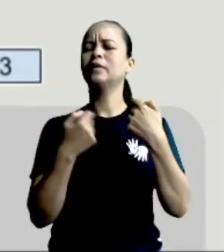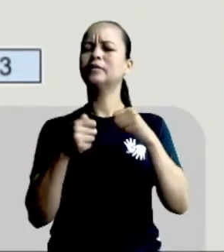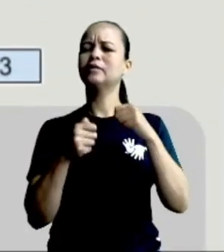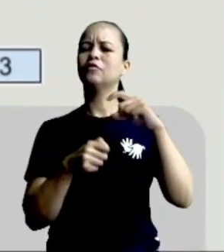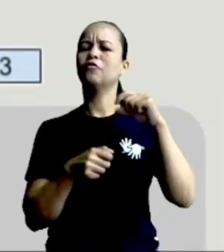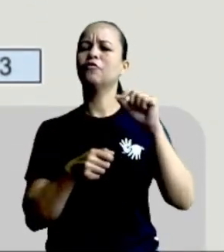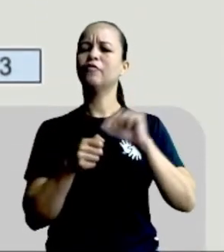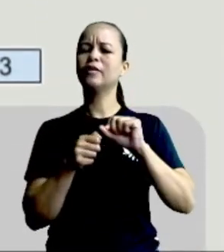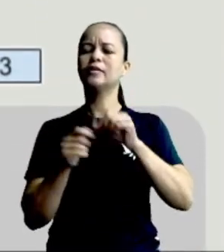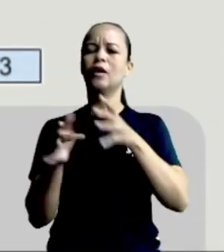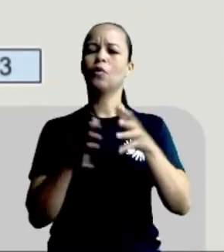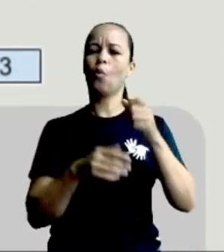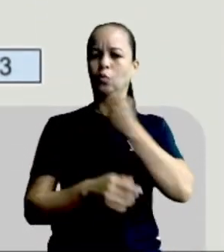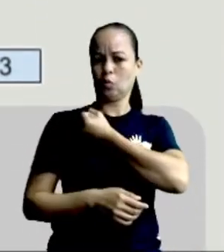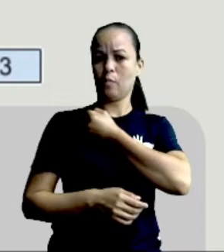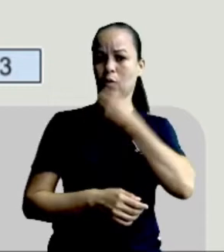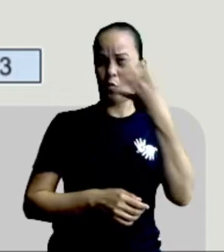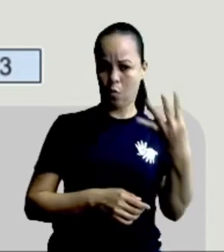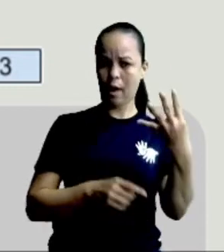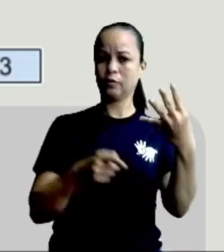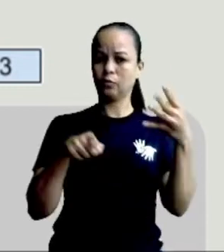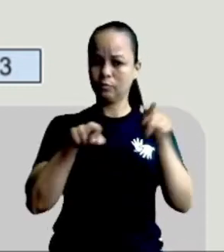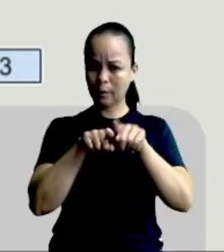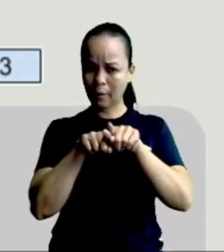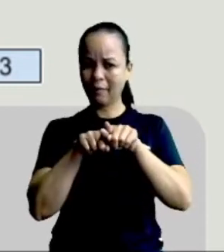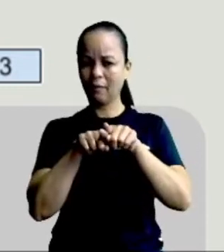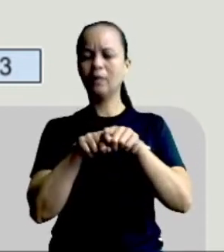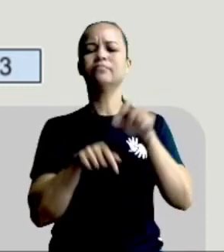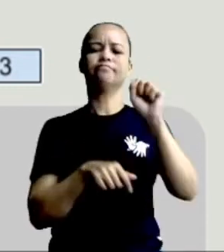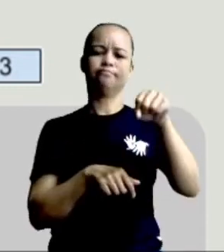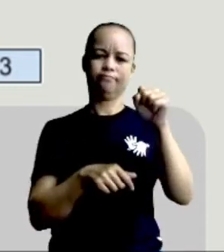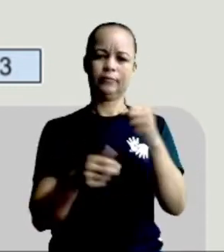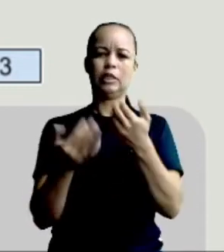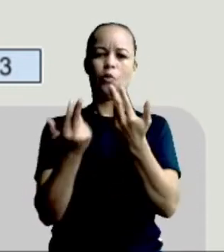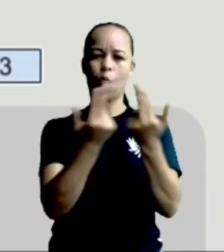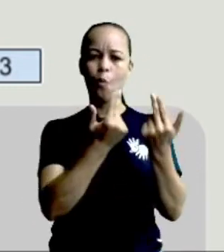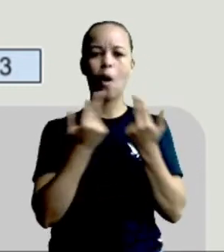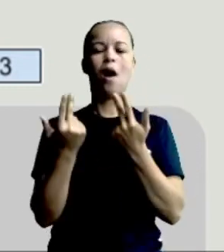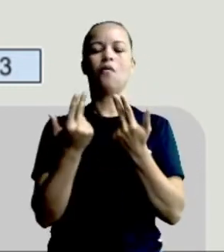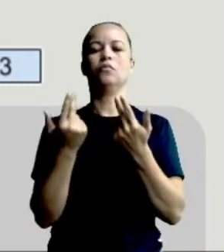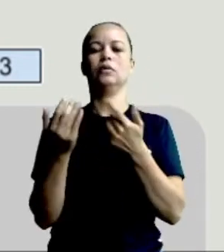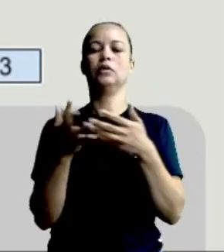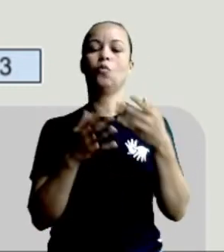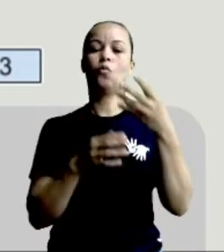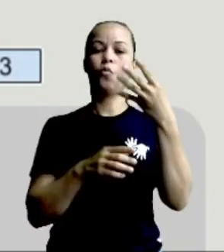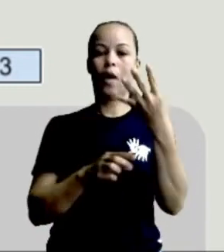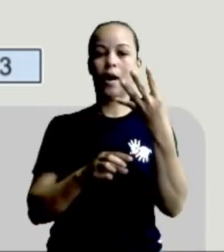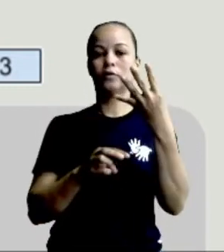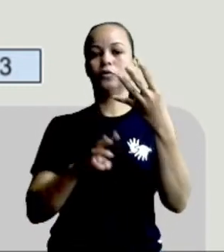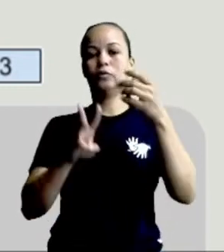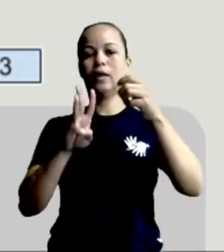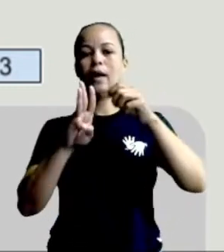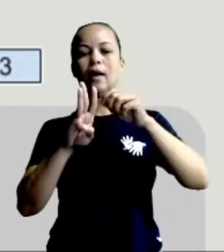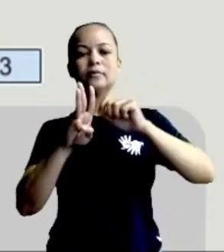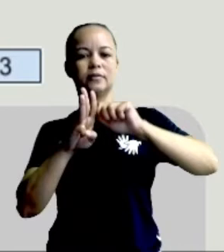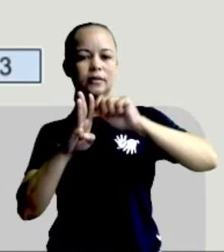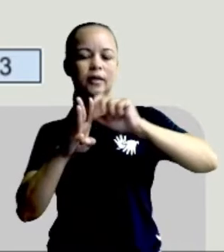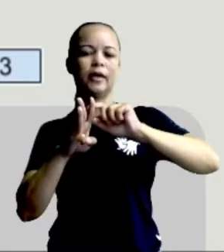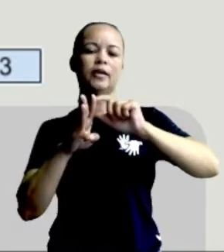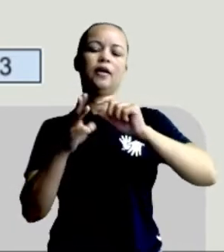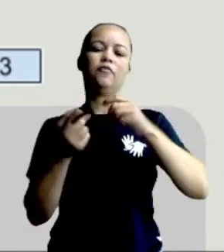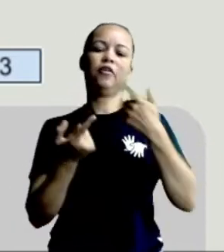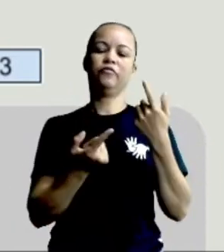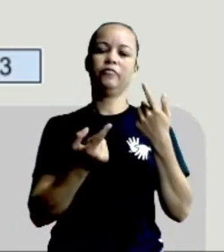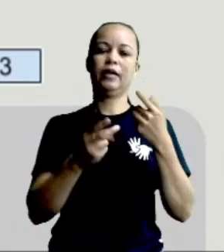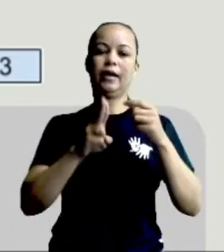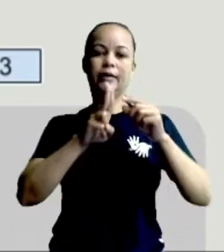também? A mesma coisa. Se eu colocar o 4 na centena, Quem vai ficar na dezena? O 1, o 2, o 3